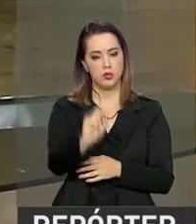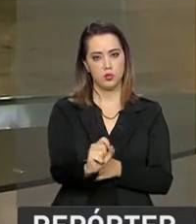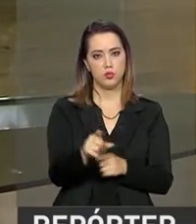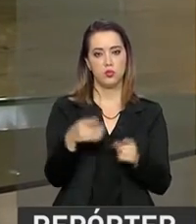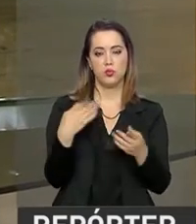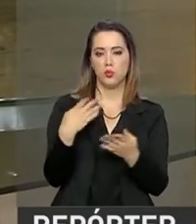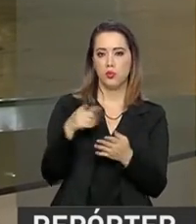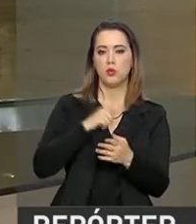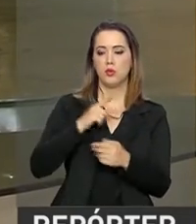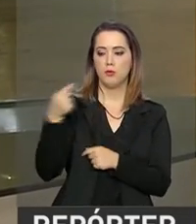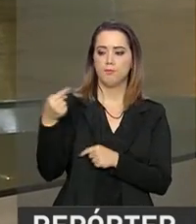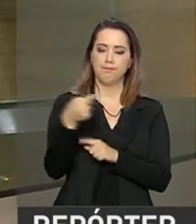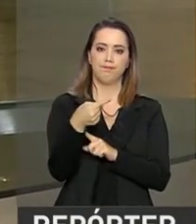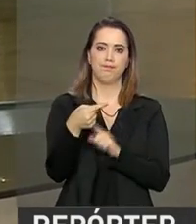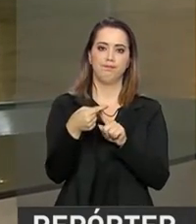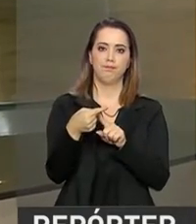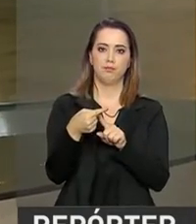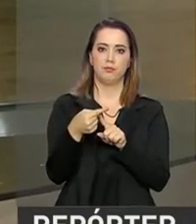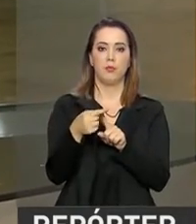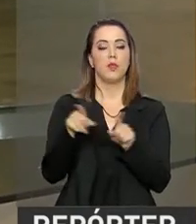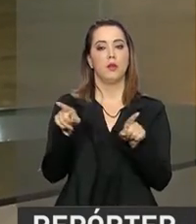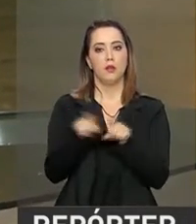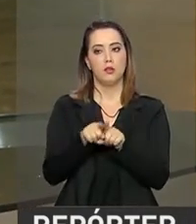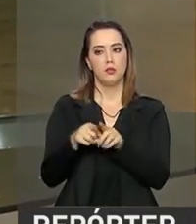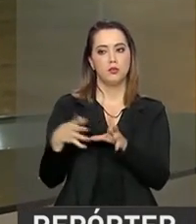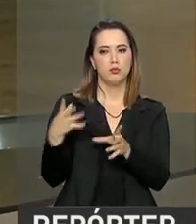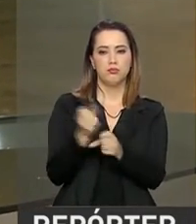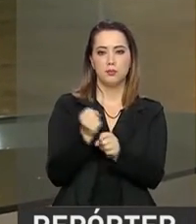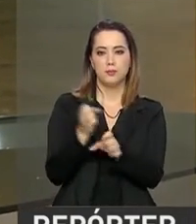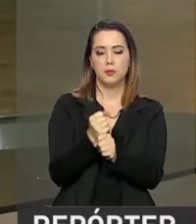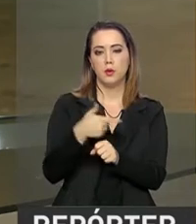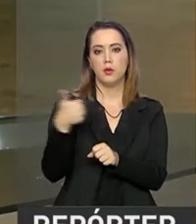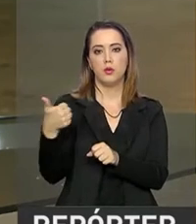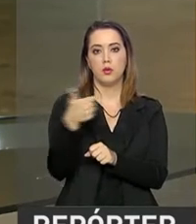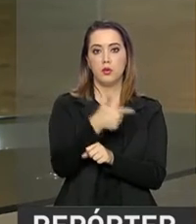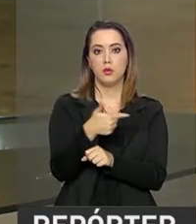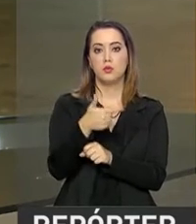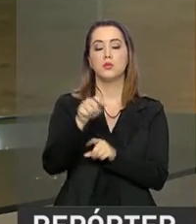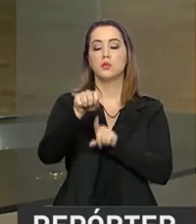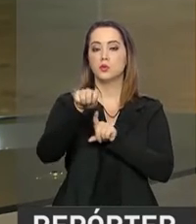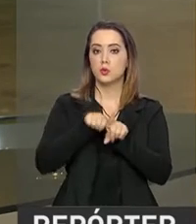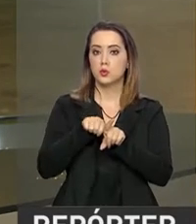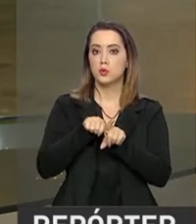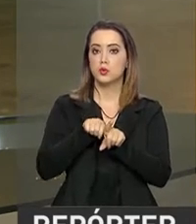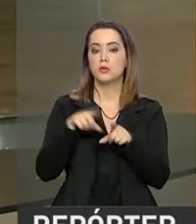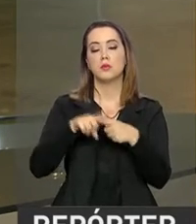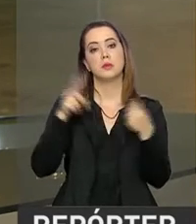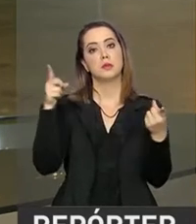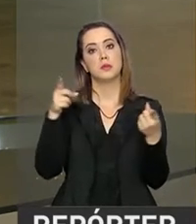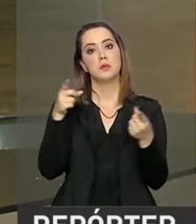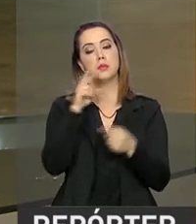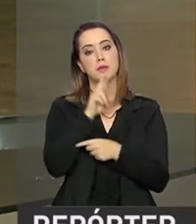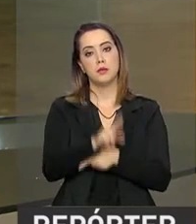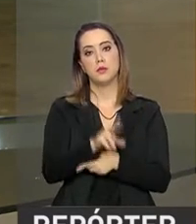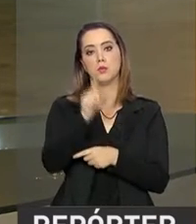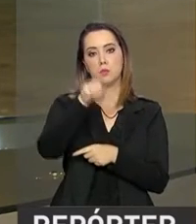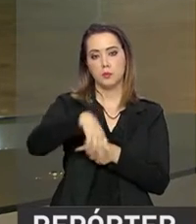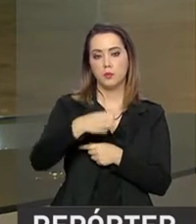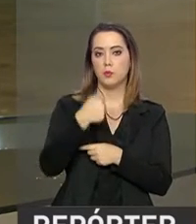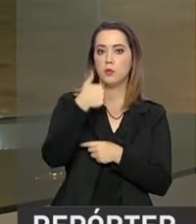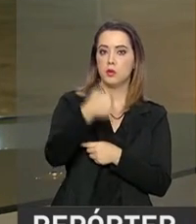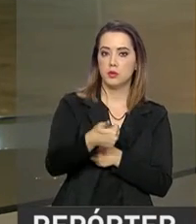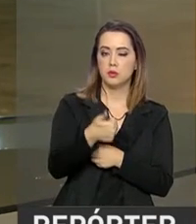tanto em Julho quanto no acumulado em 12 meses o balanço também traz números positivos por exemplo no